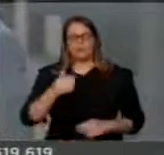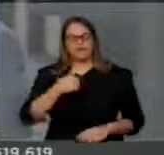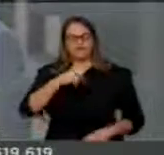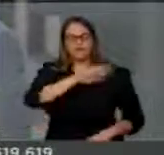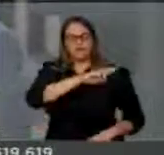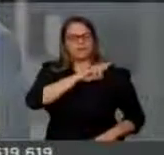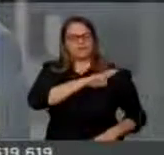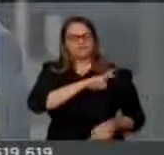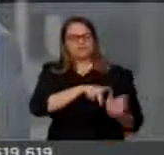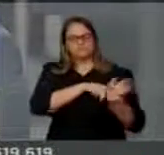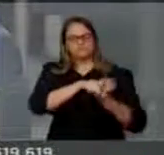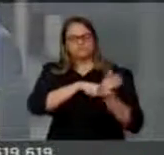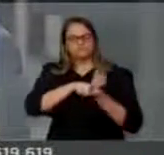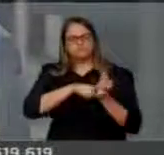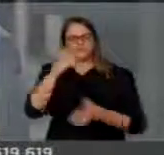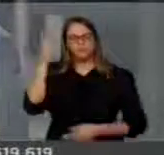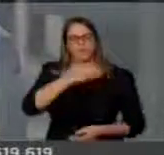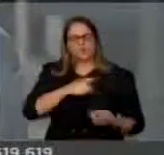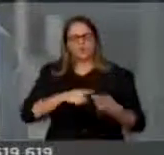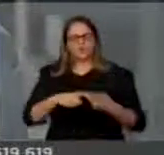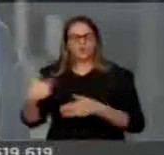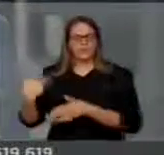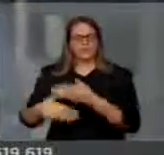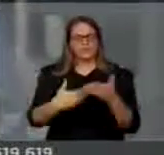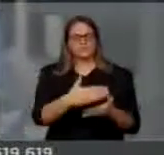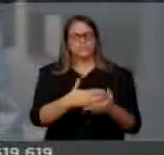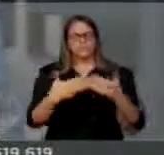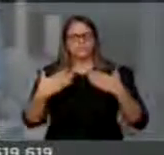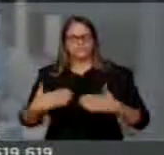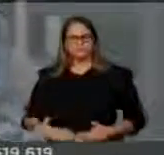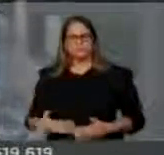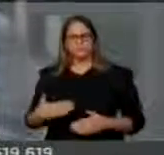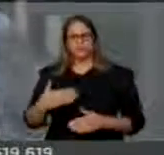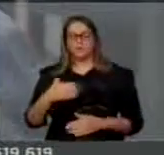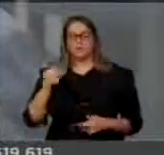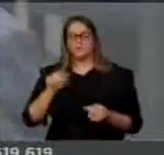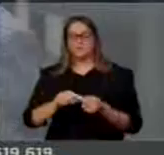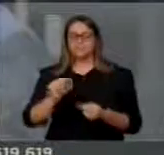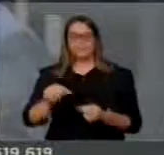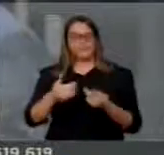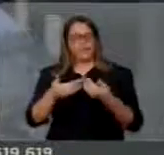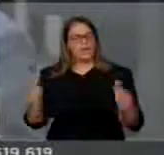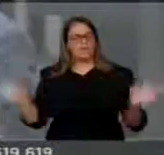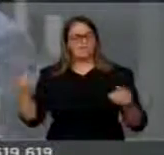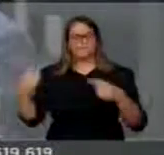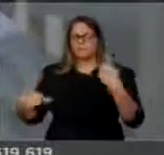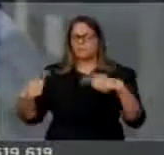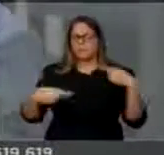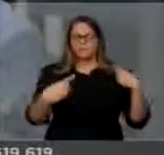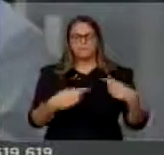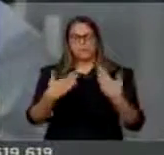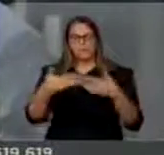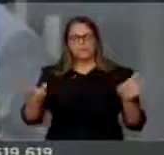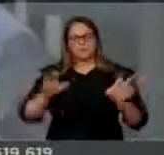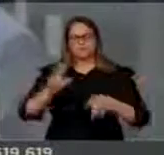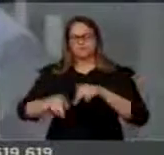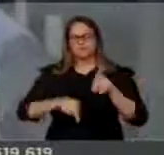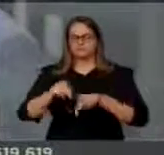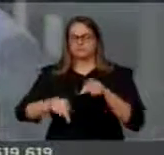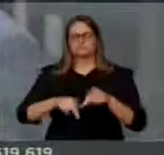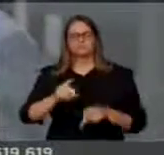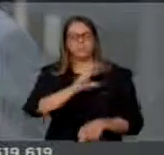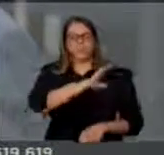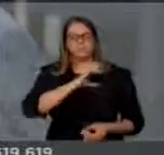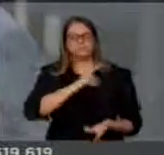pela parte de prova, processo e procedimento. O objetivo é democratizar o debate, fazer audiências públicas no âmbito da